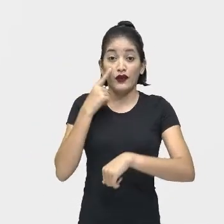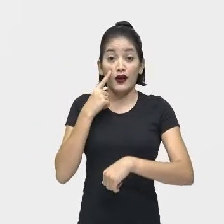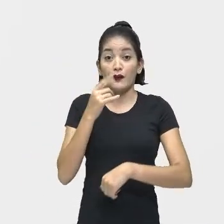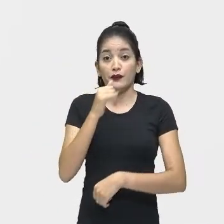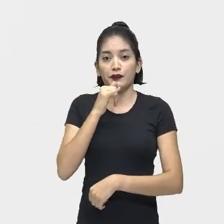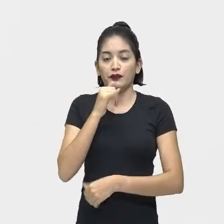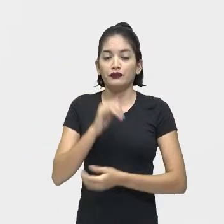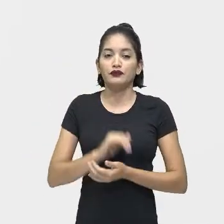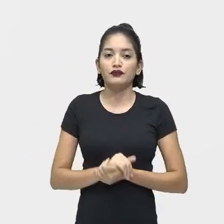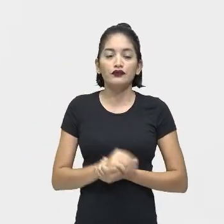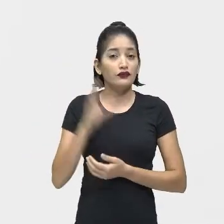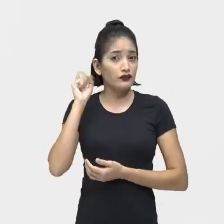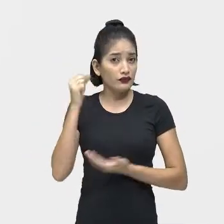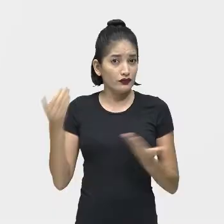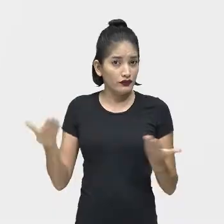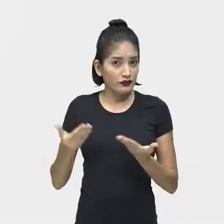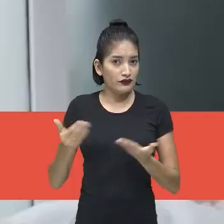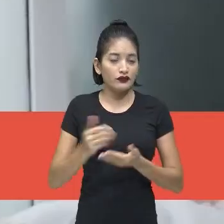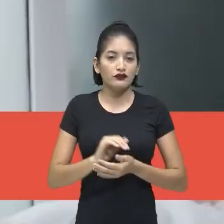exemplo e ouvir?